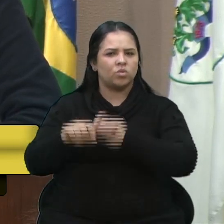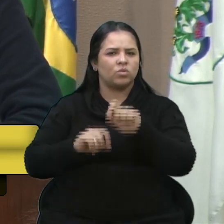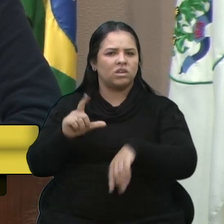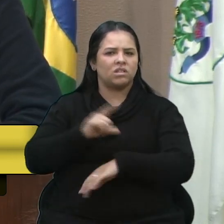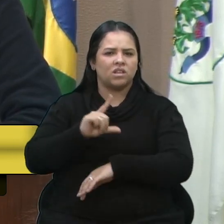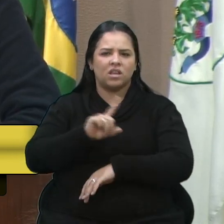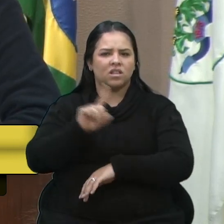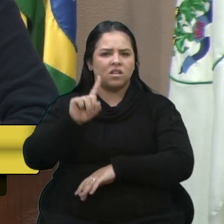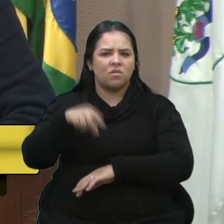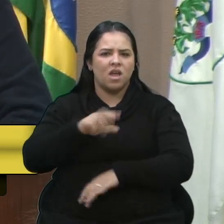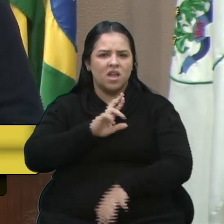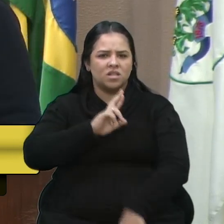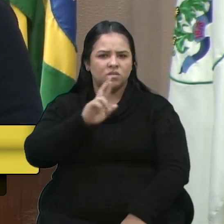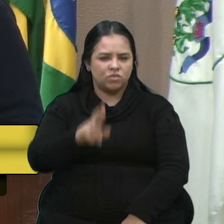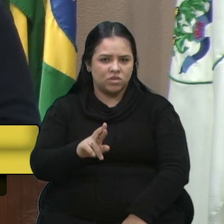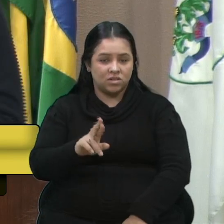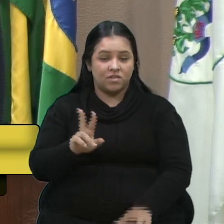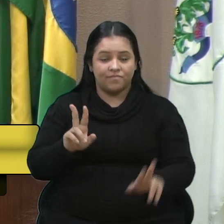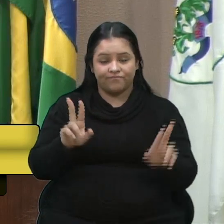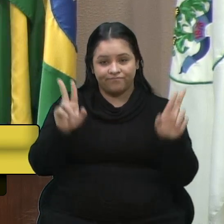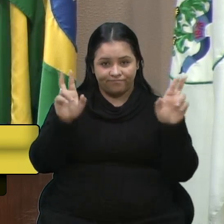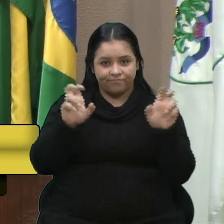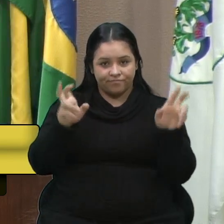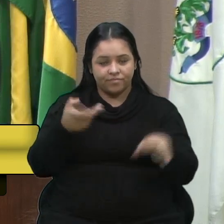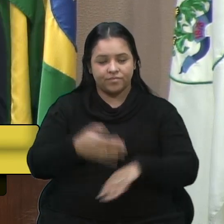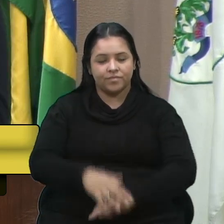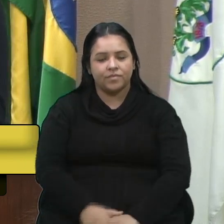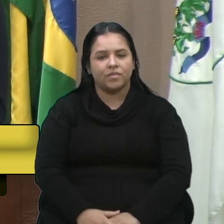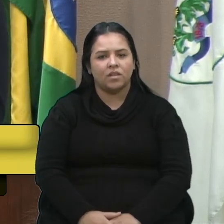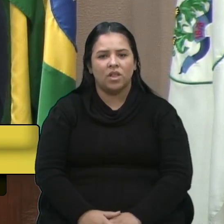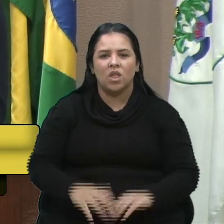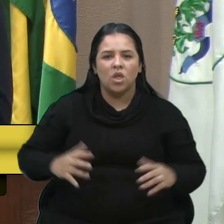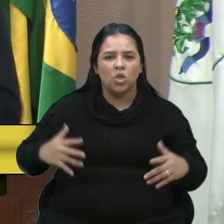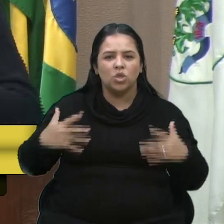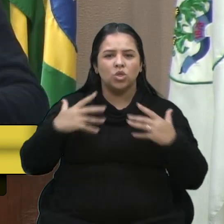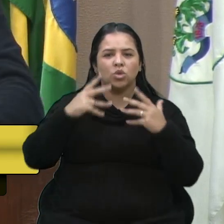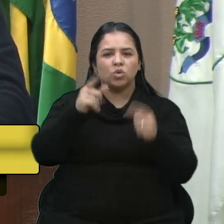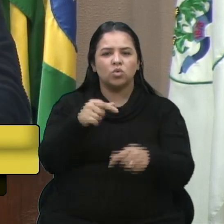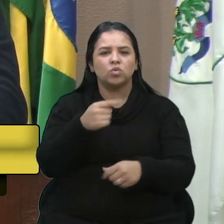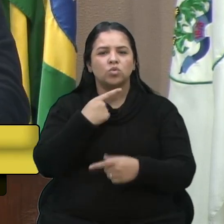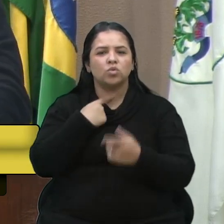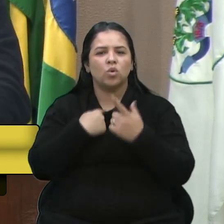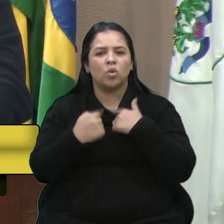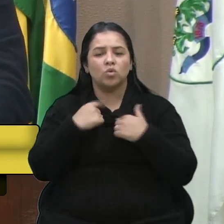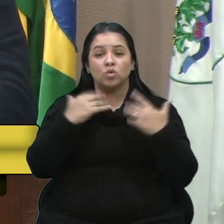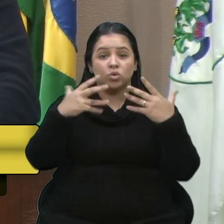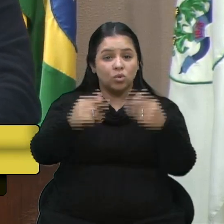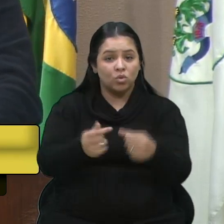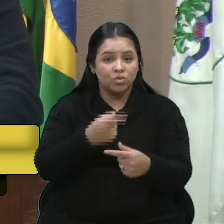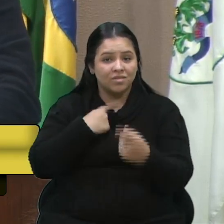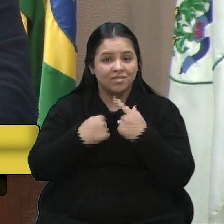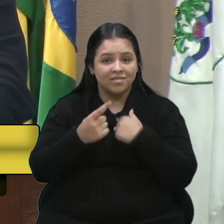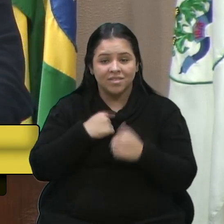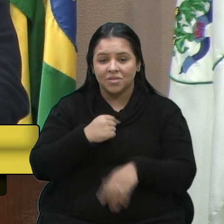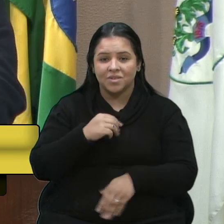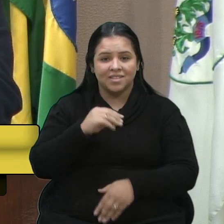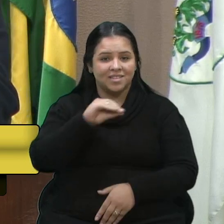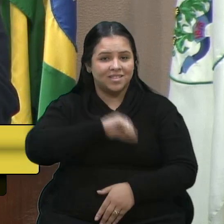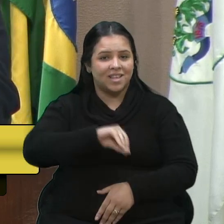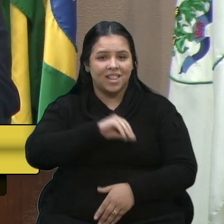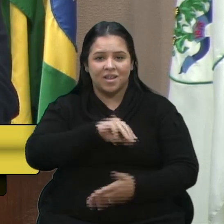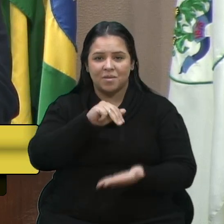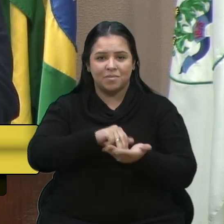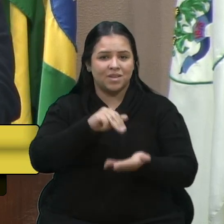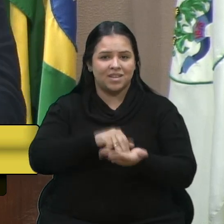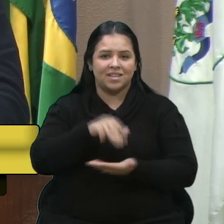resultados. Fecha aspas. Todo mundo gostaria, vereador Cadore, que o salário mínimo fosse de